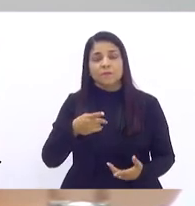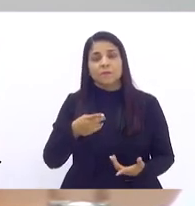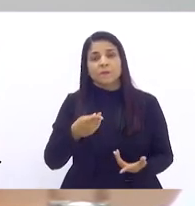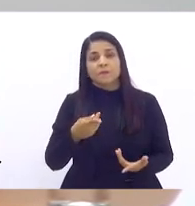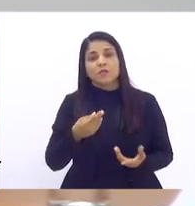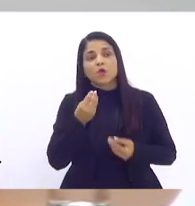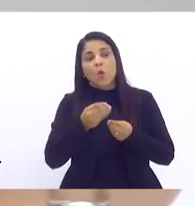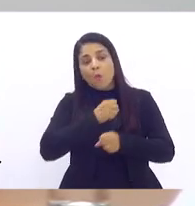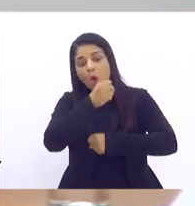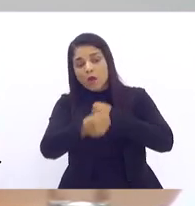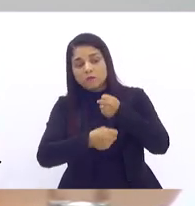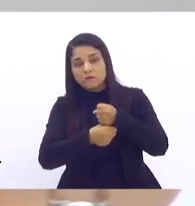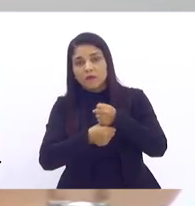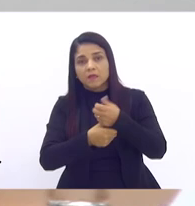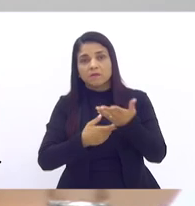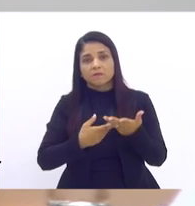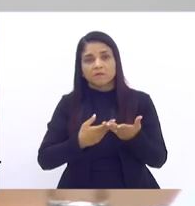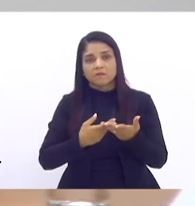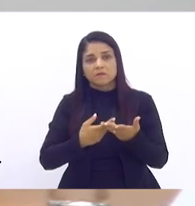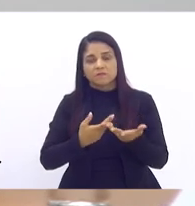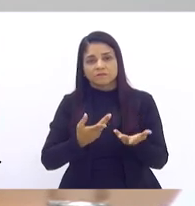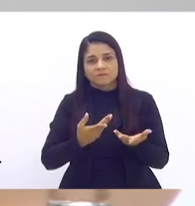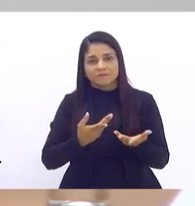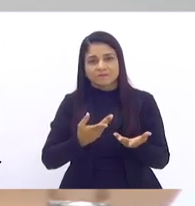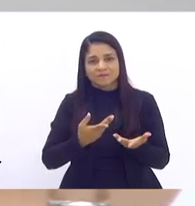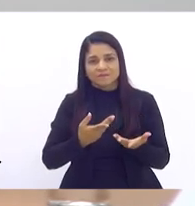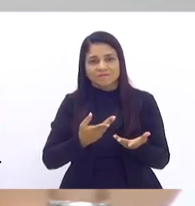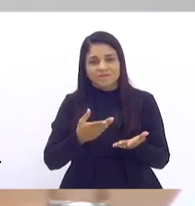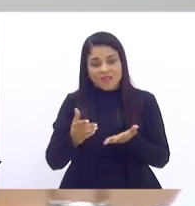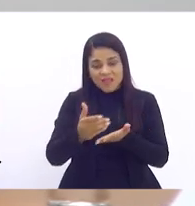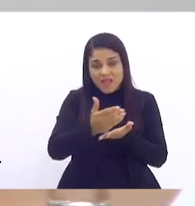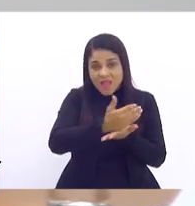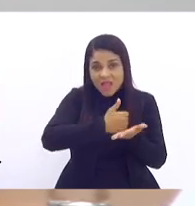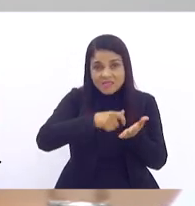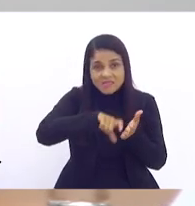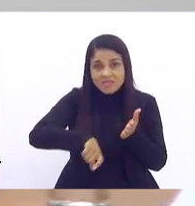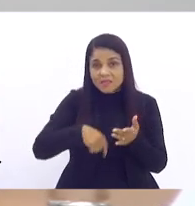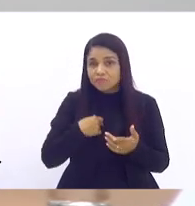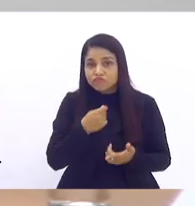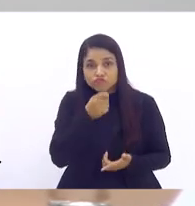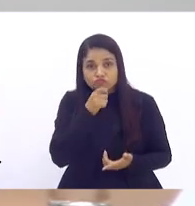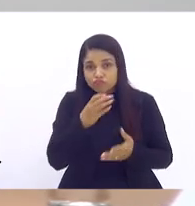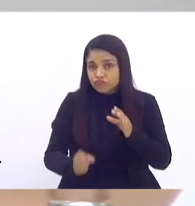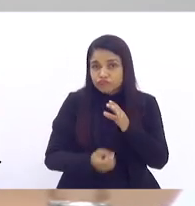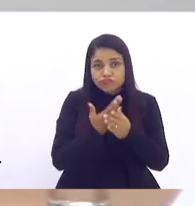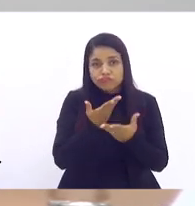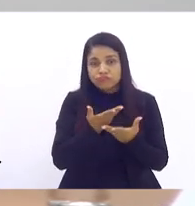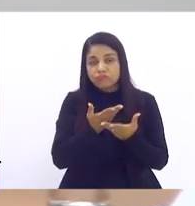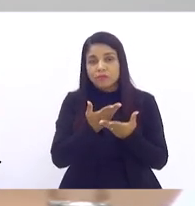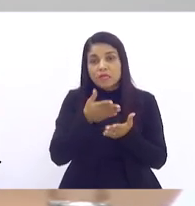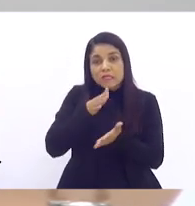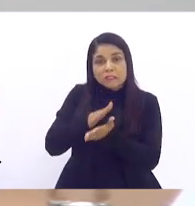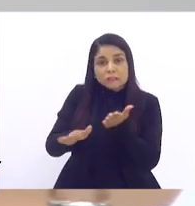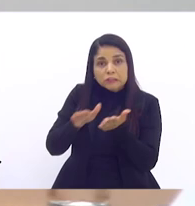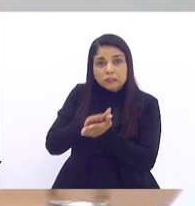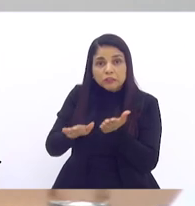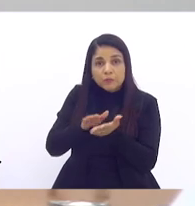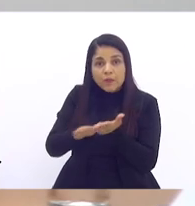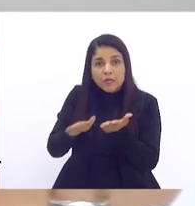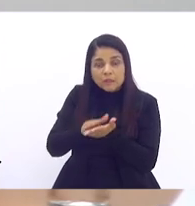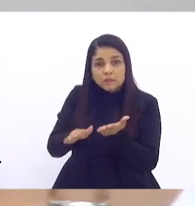que pode ser um resultado primário zero ano que vem se são receitas que não existem e despesas que parecem estar